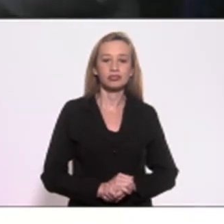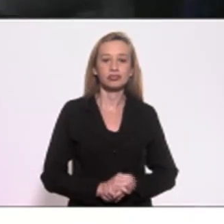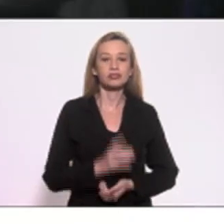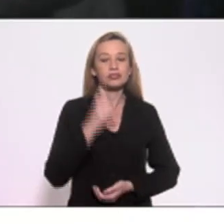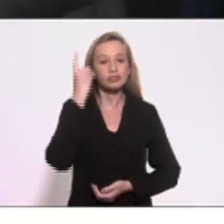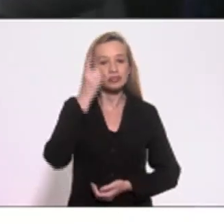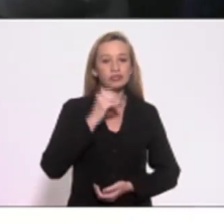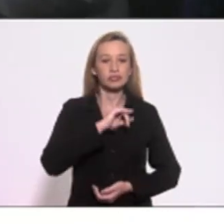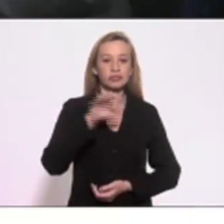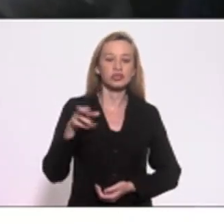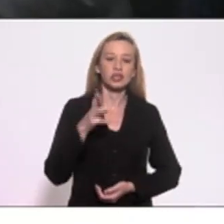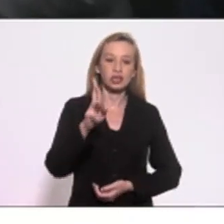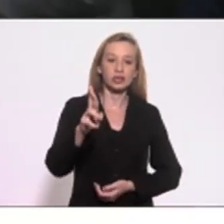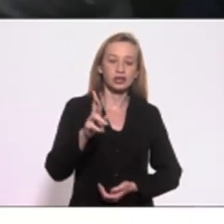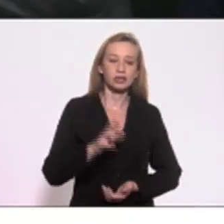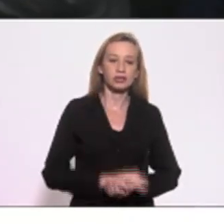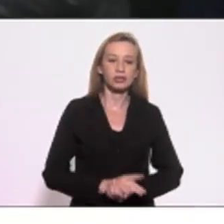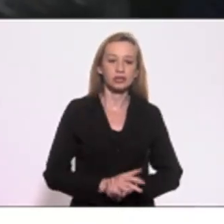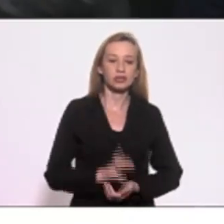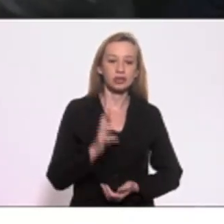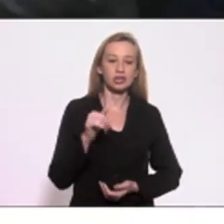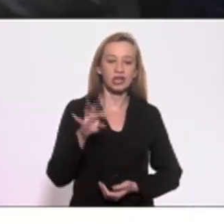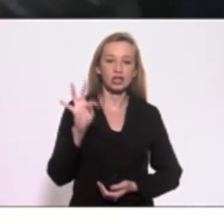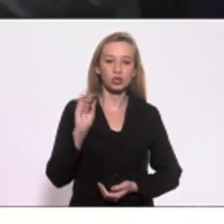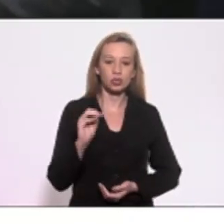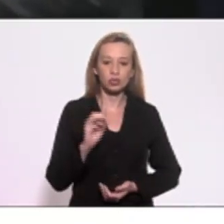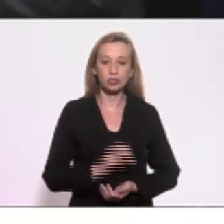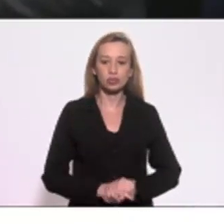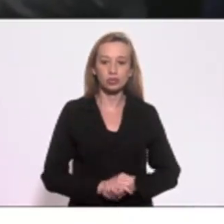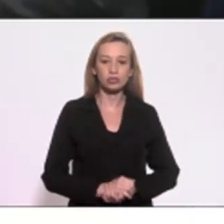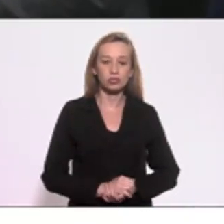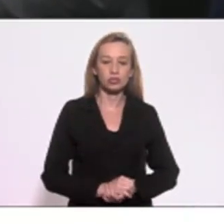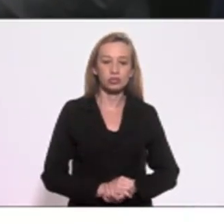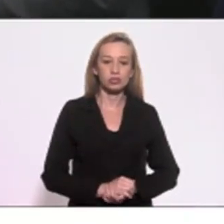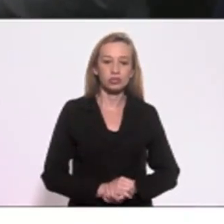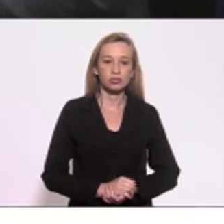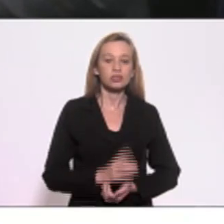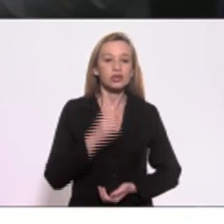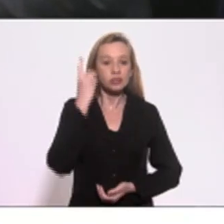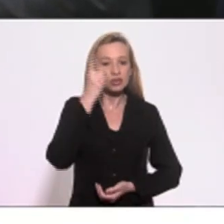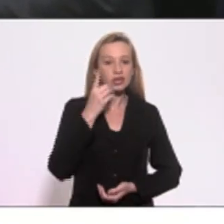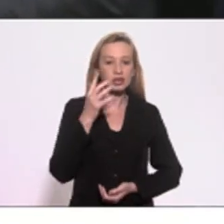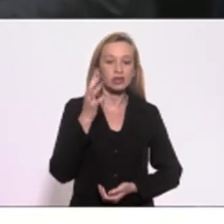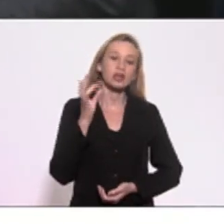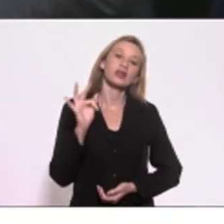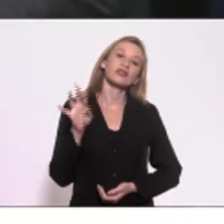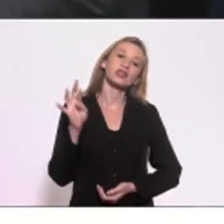deputado Jair Bittencourt, deputado Renato Cozzolino, deputada Franciane Mota.